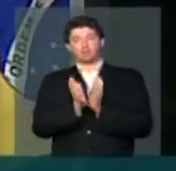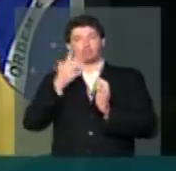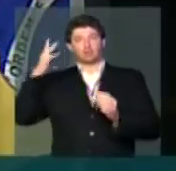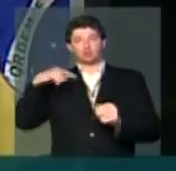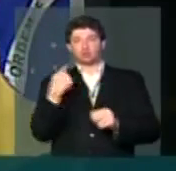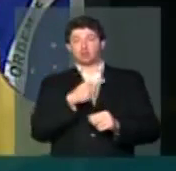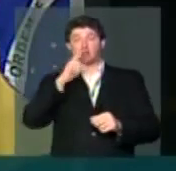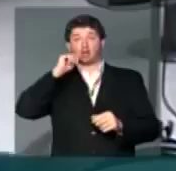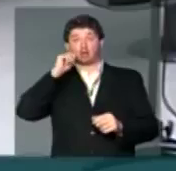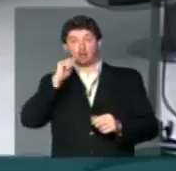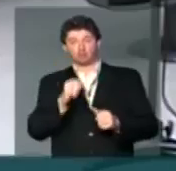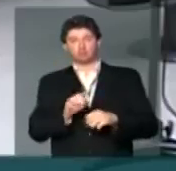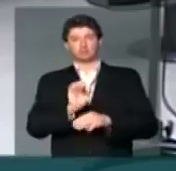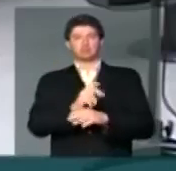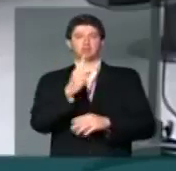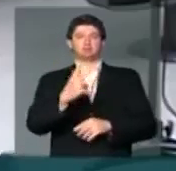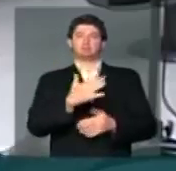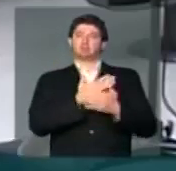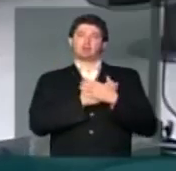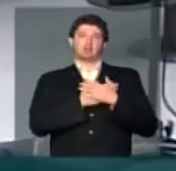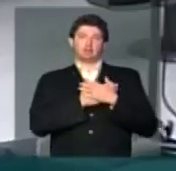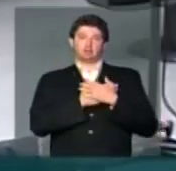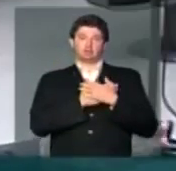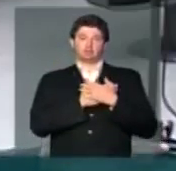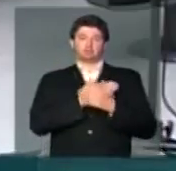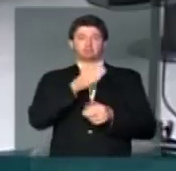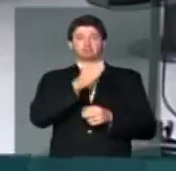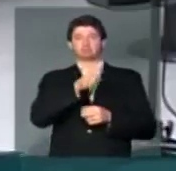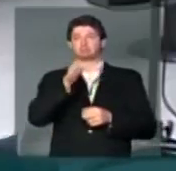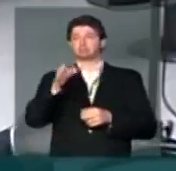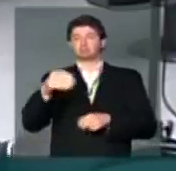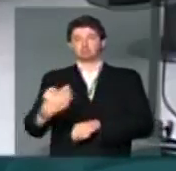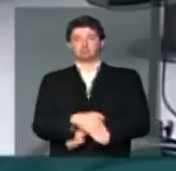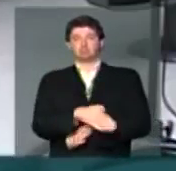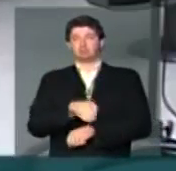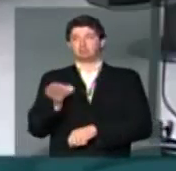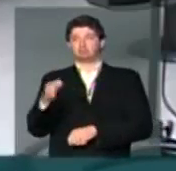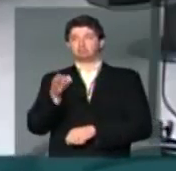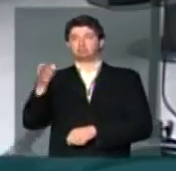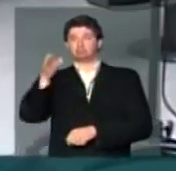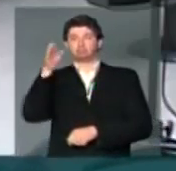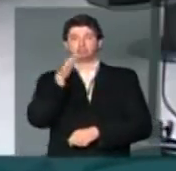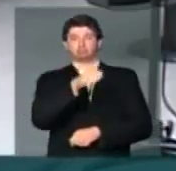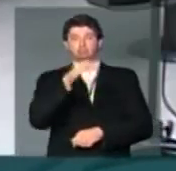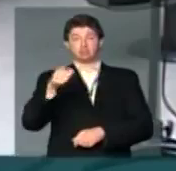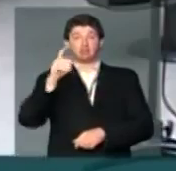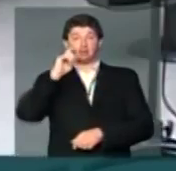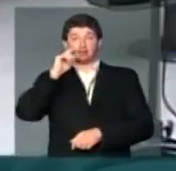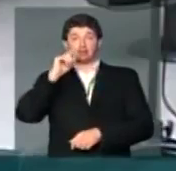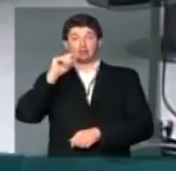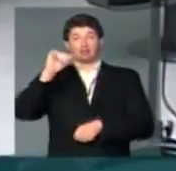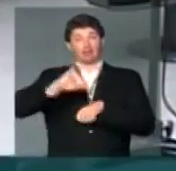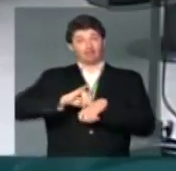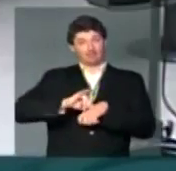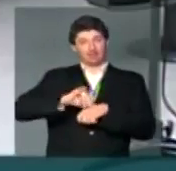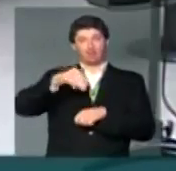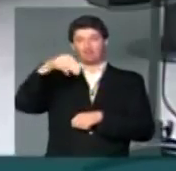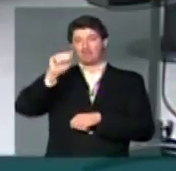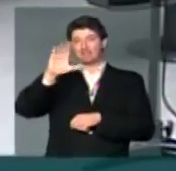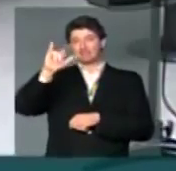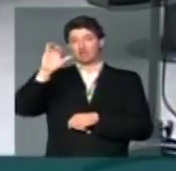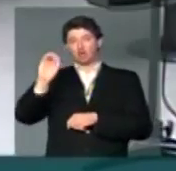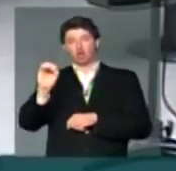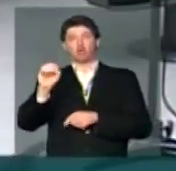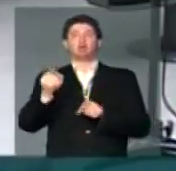em Alagoas, no seu estado tão querido, né? Andando pelas ruas da belíssima Maceió e pelo interior também do